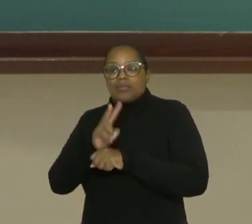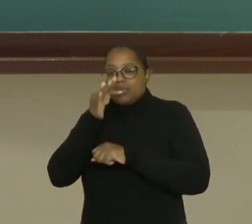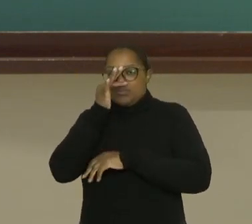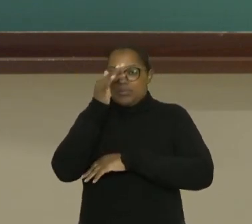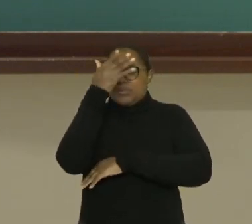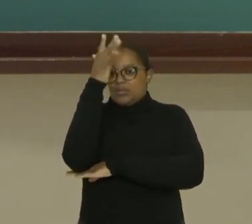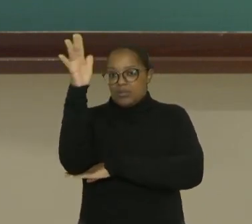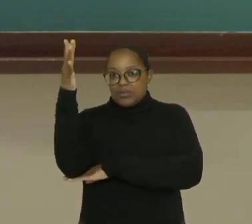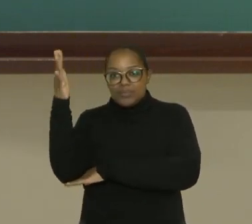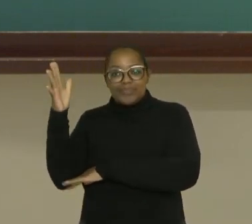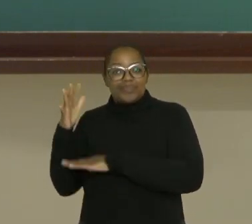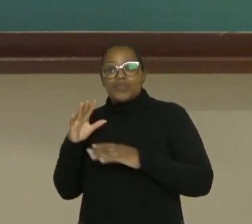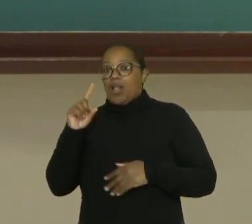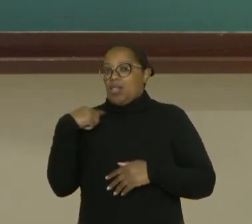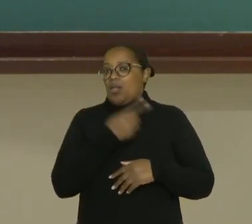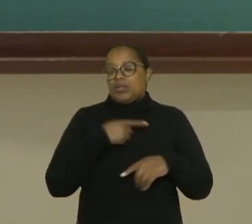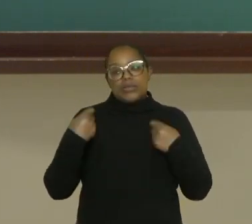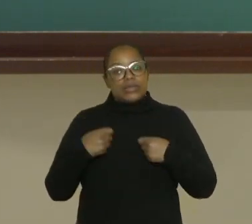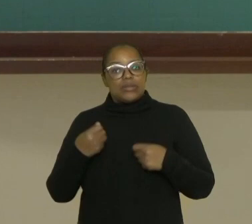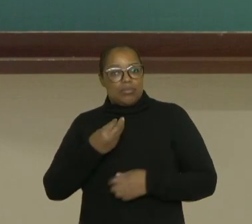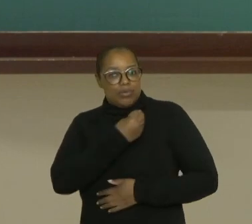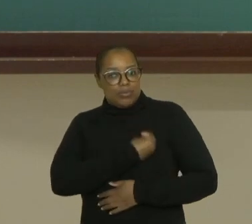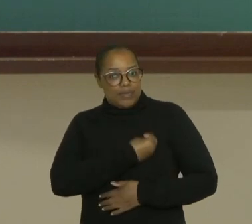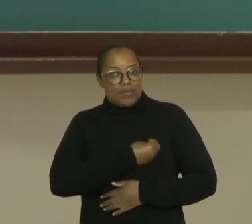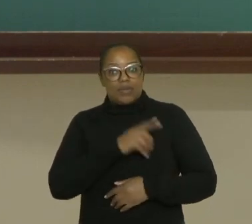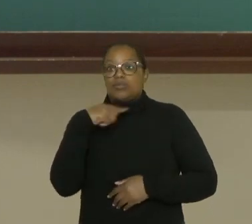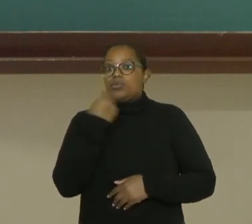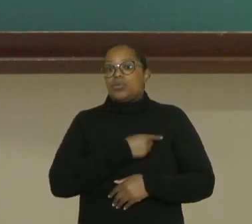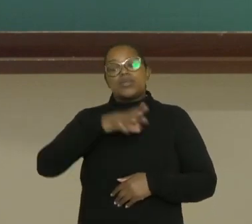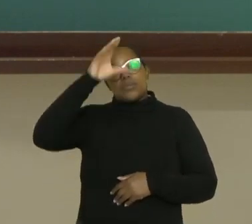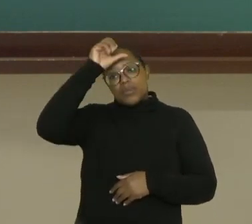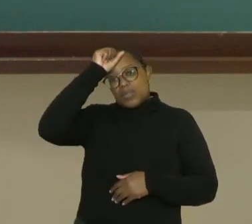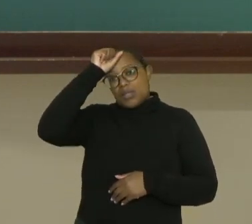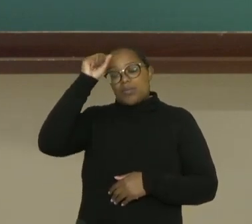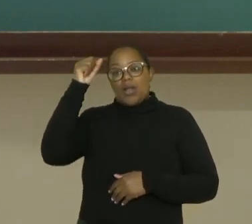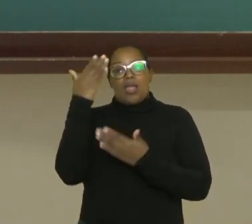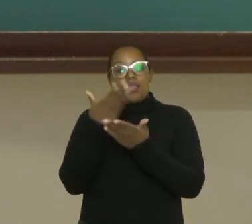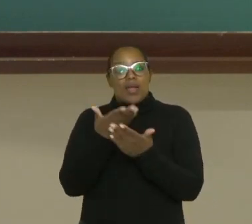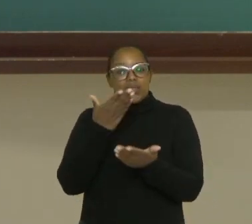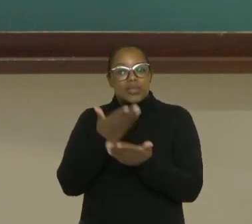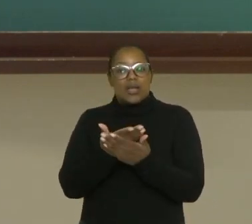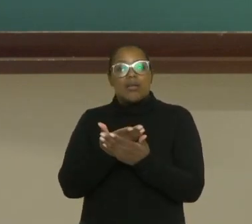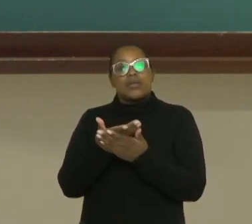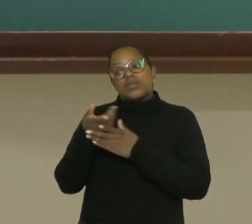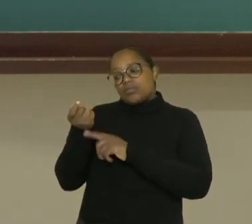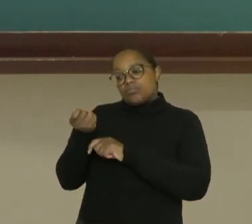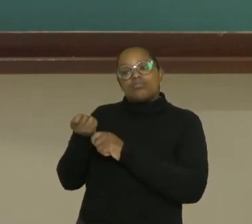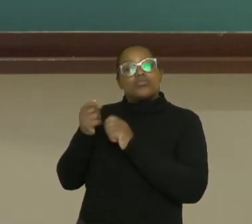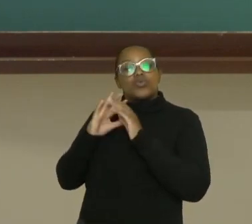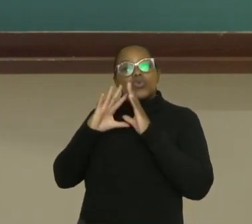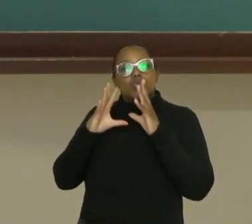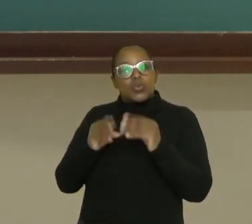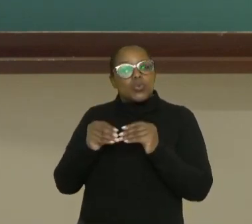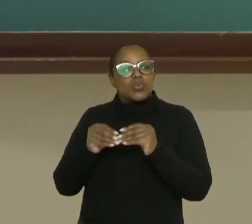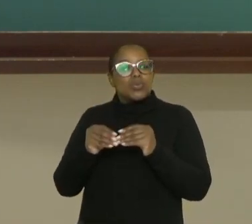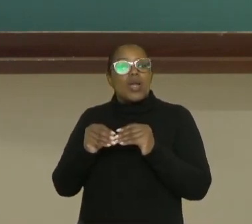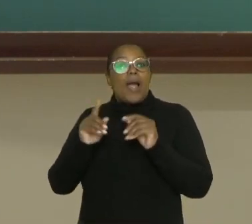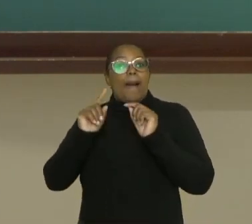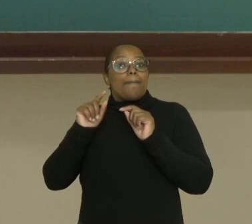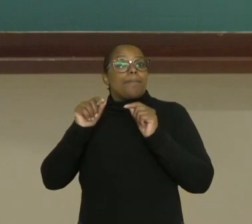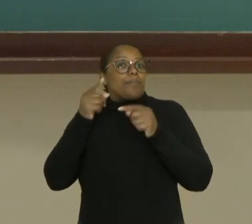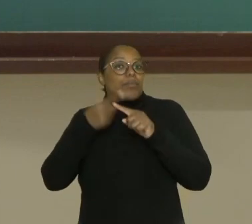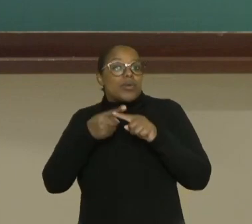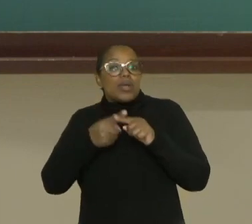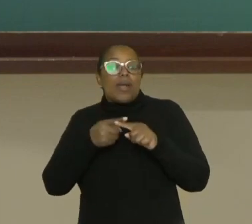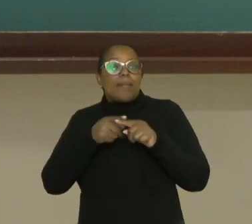porque nós precisamos dela para viver, como aprendemos nas aulas de ecologia e sustentabilidade, mas para os povos indígenas, a água,